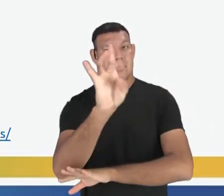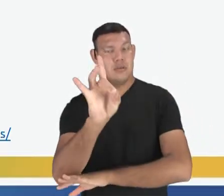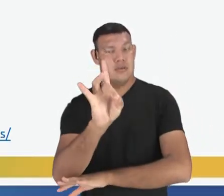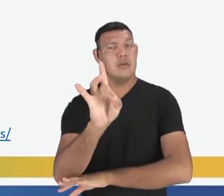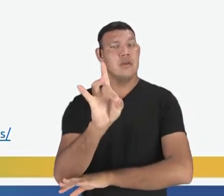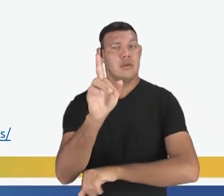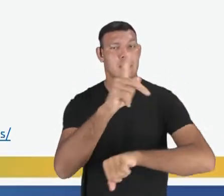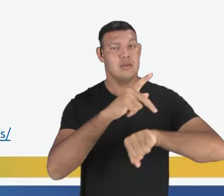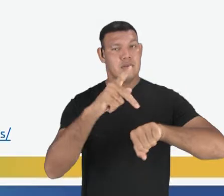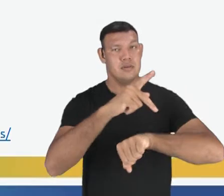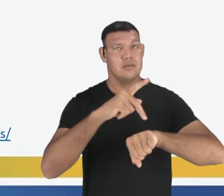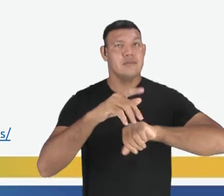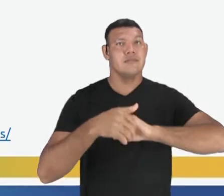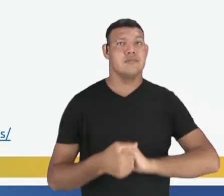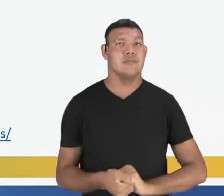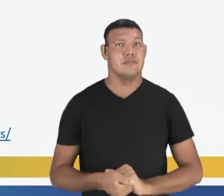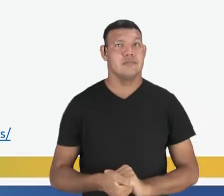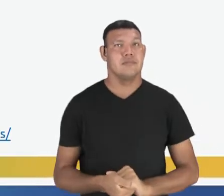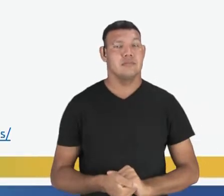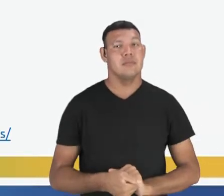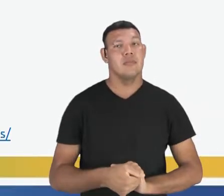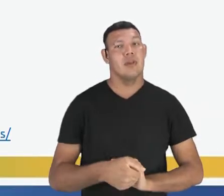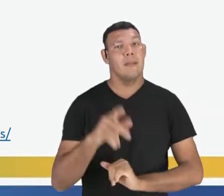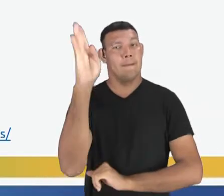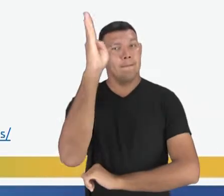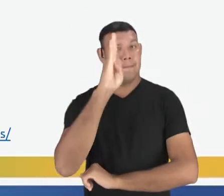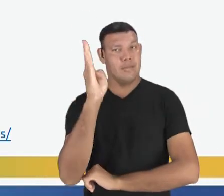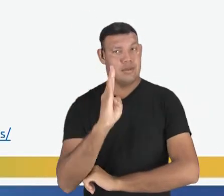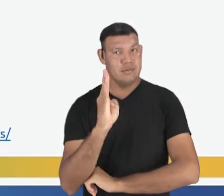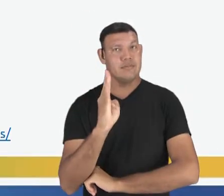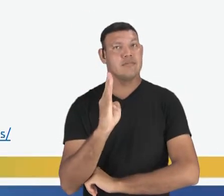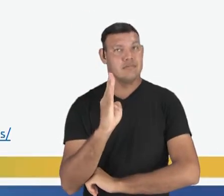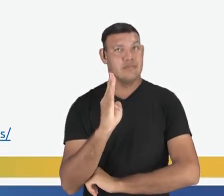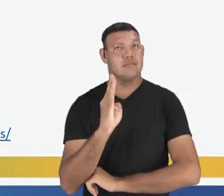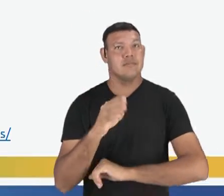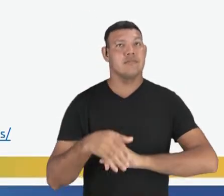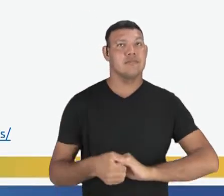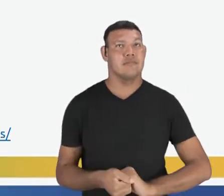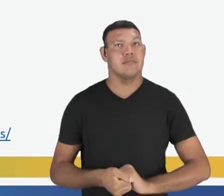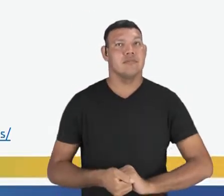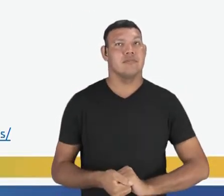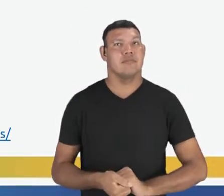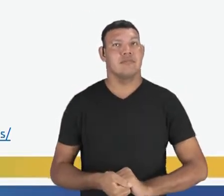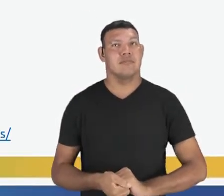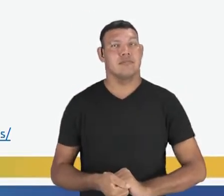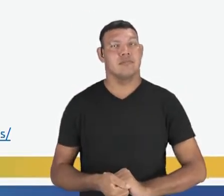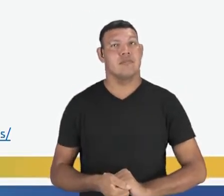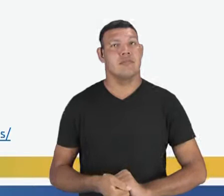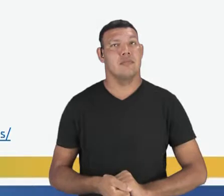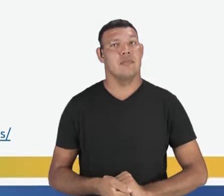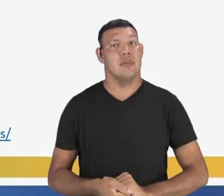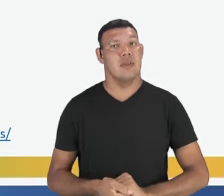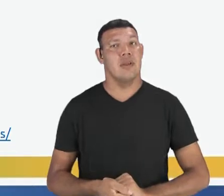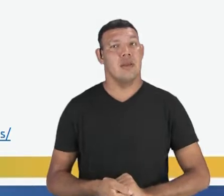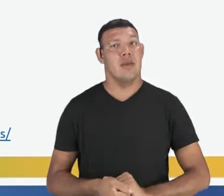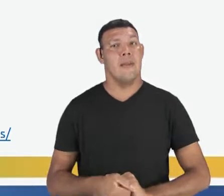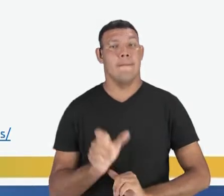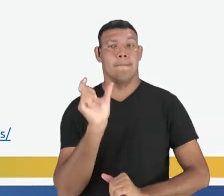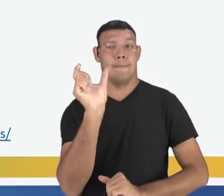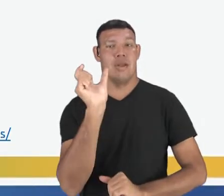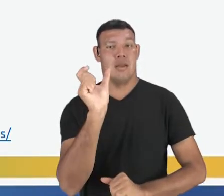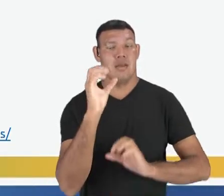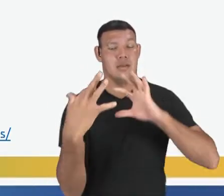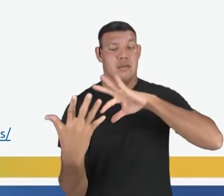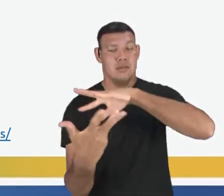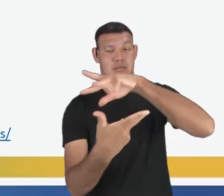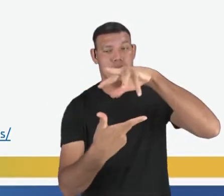para a gente entender. Então, Brasil, e aí com Z por ser um nome